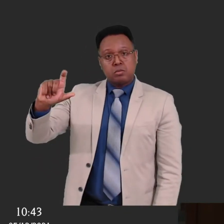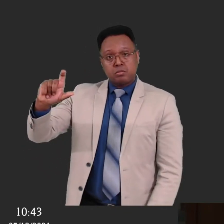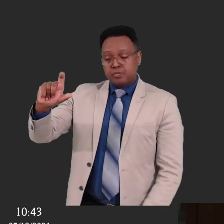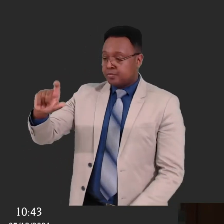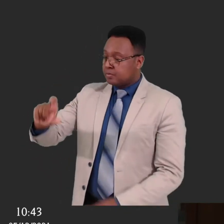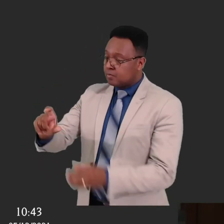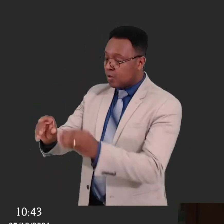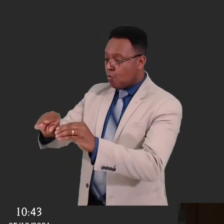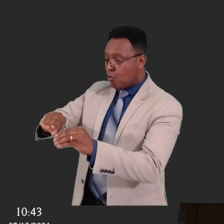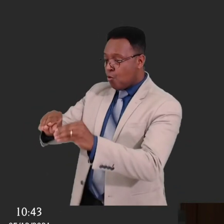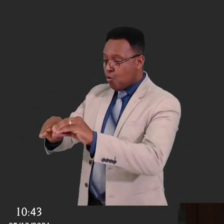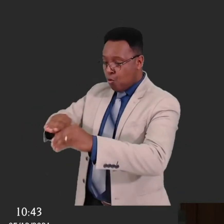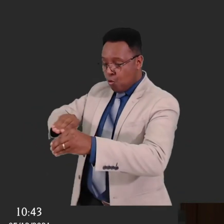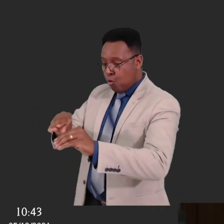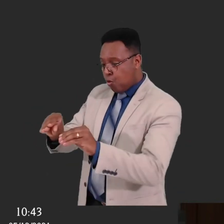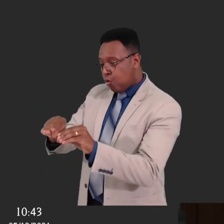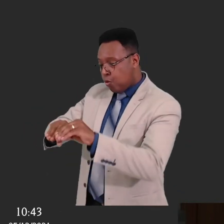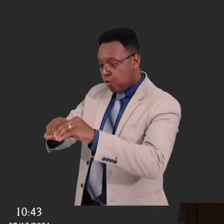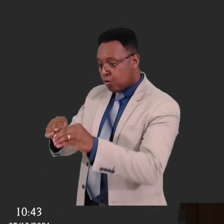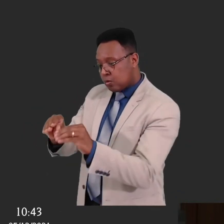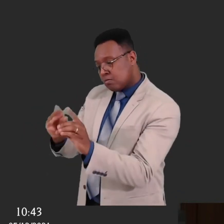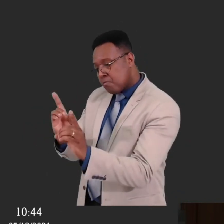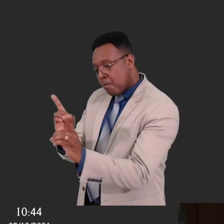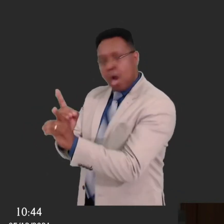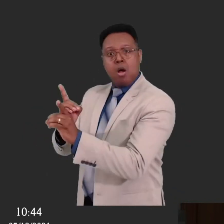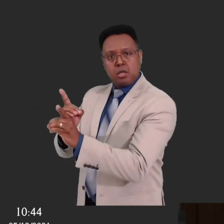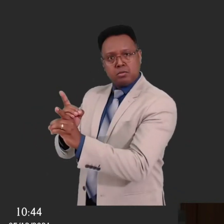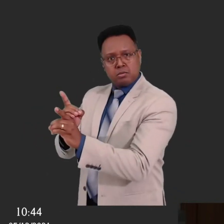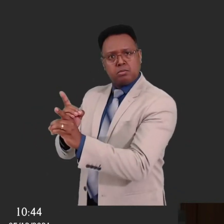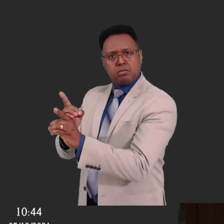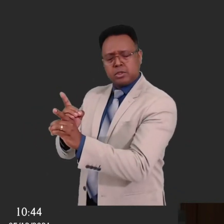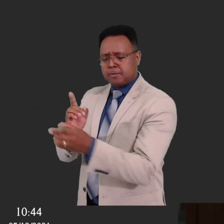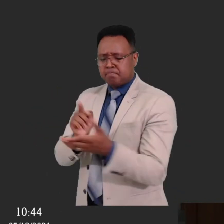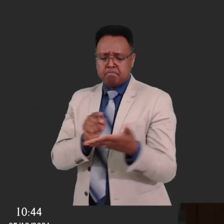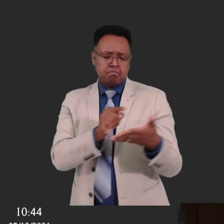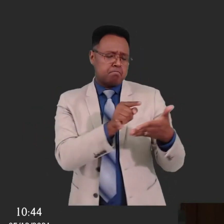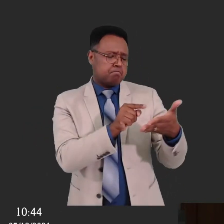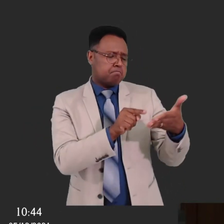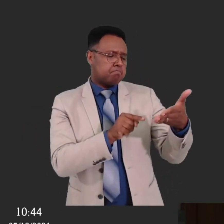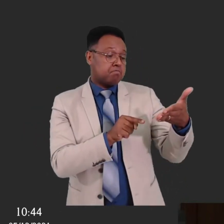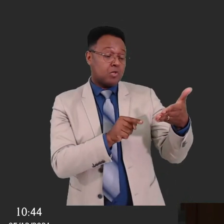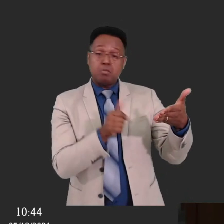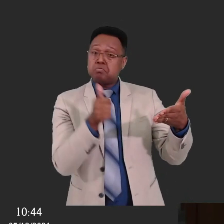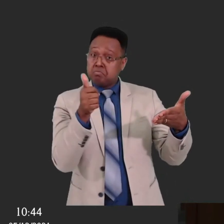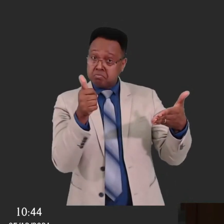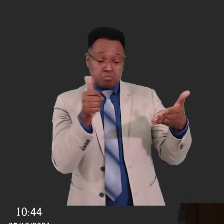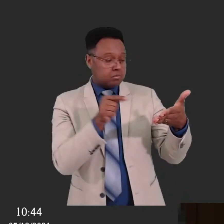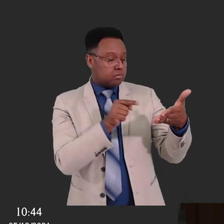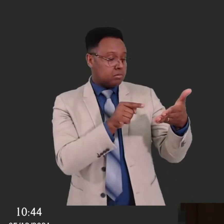exame, coisas que podem demonstrar que estamos com saúde ou que estamos